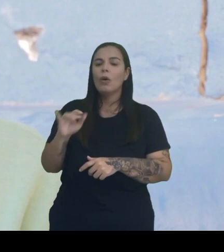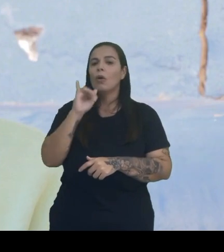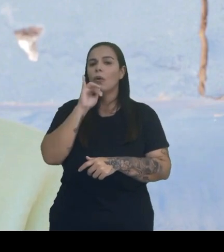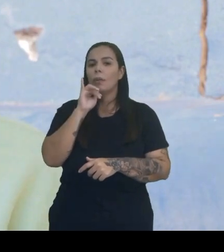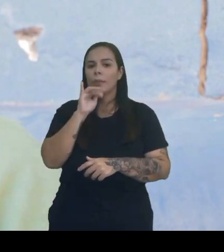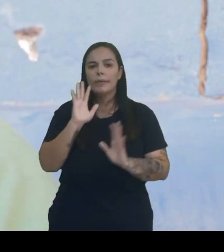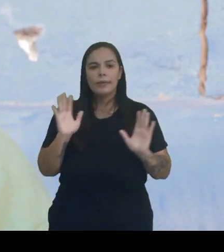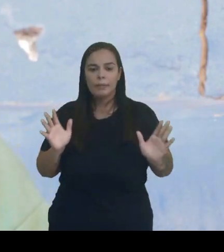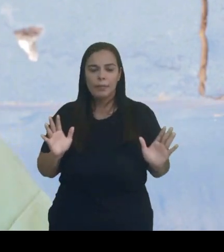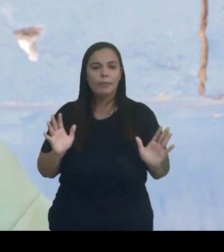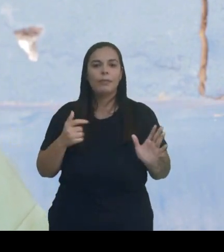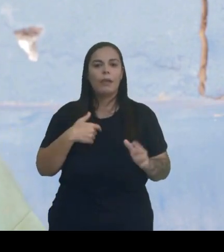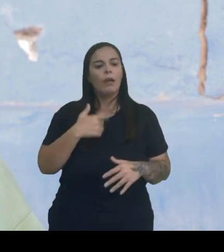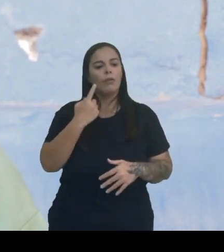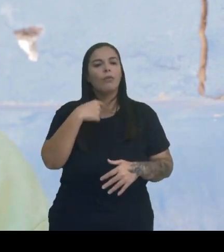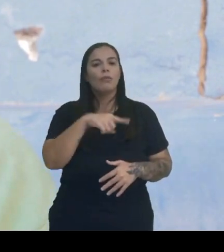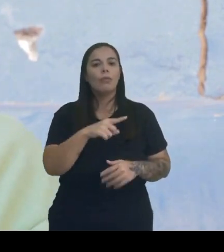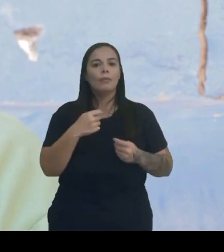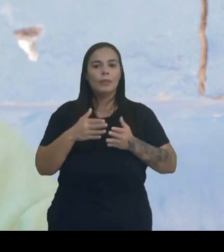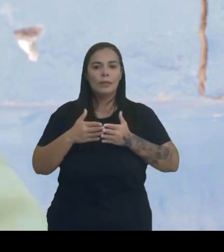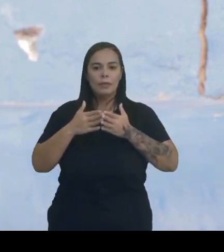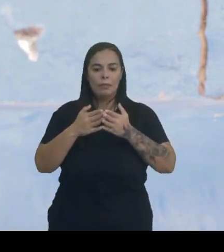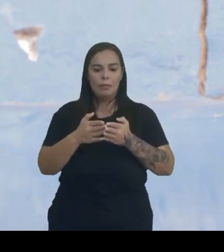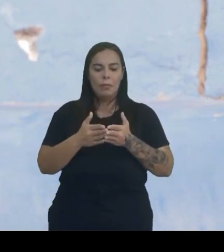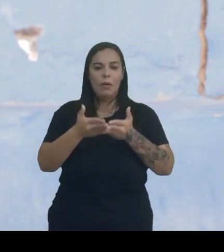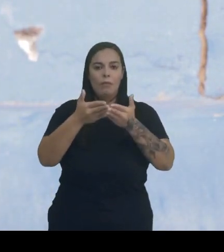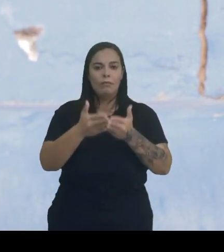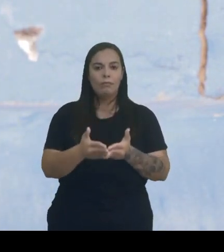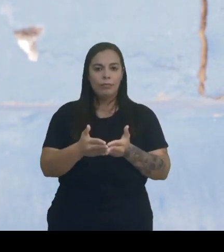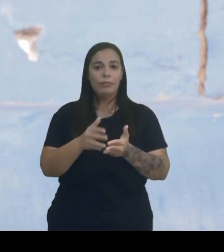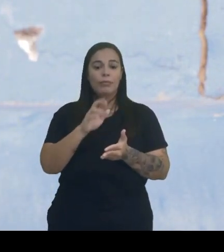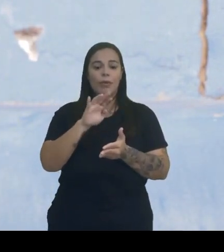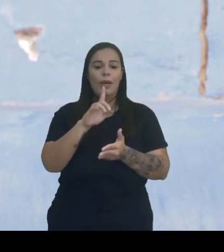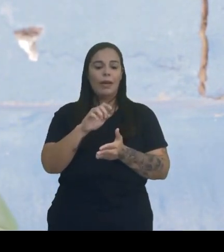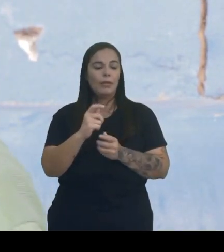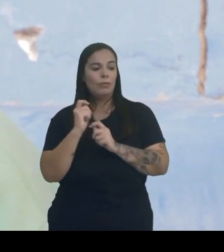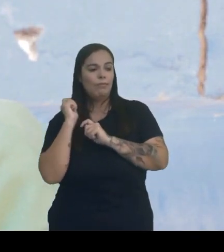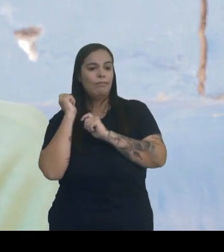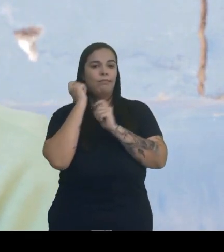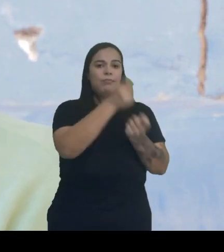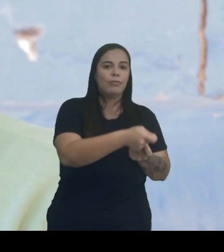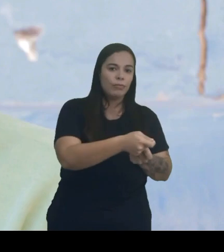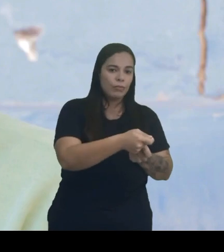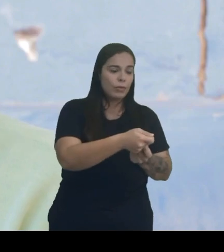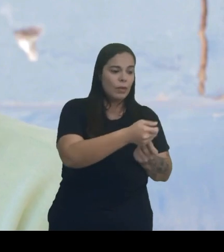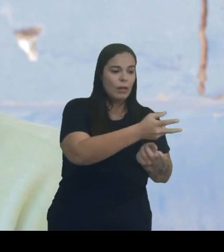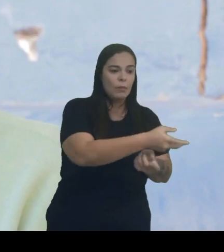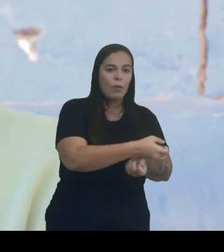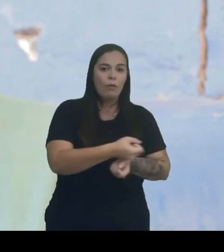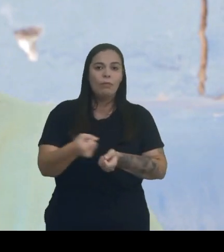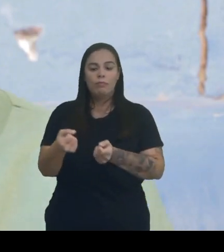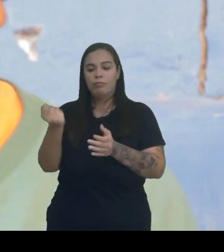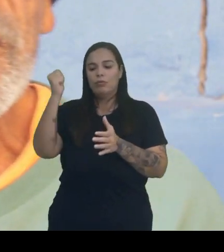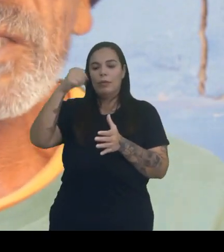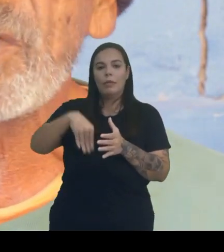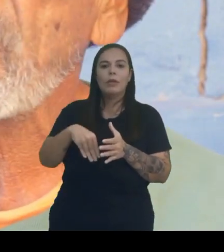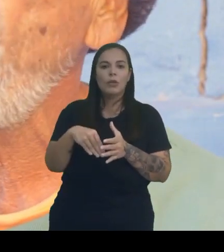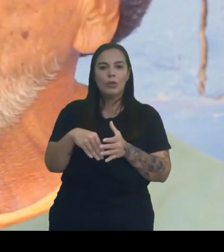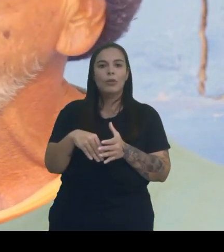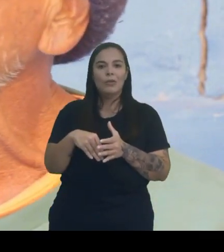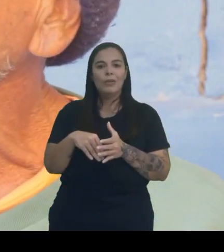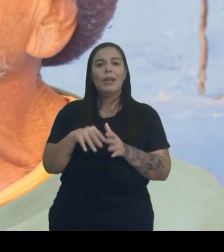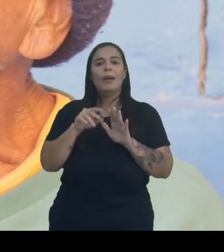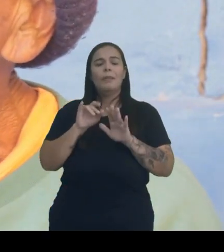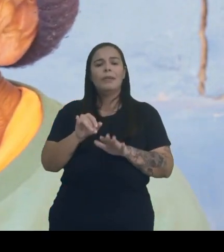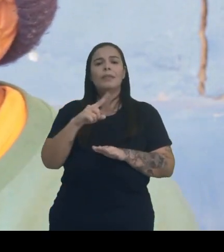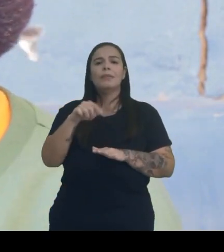porto, você tinha que errar essa canoa com a rede, chegar ali, jogar o ferro e puxar ele, e botar dentro da canoa. Aí no caso você estivesse aqui,